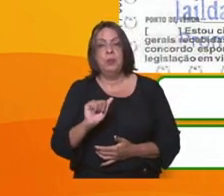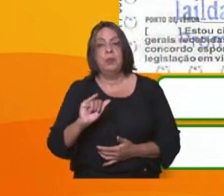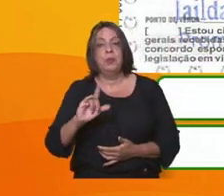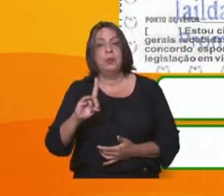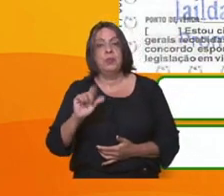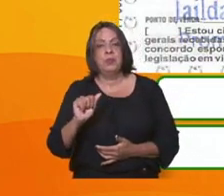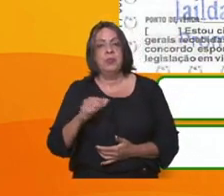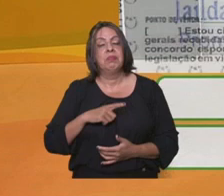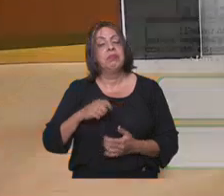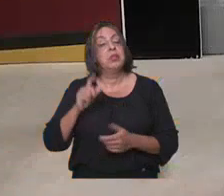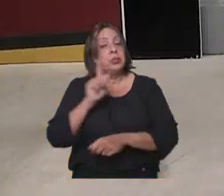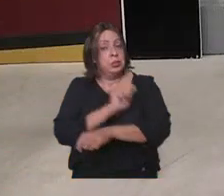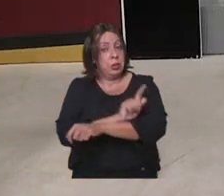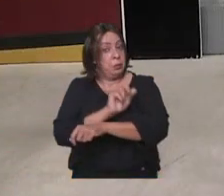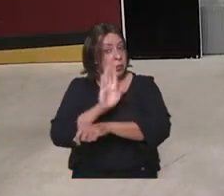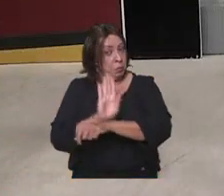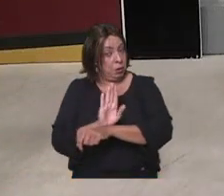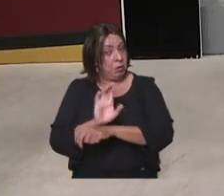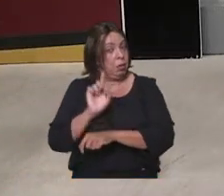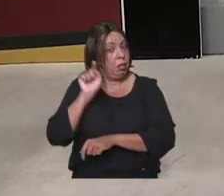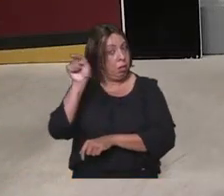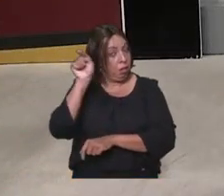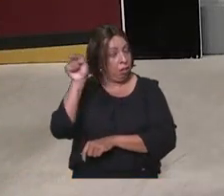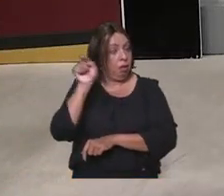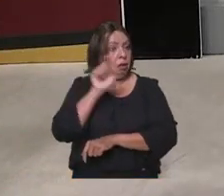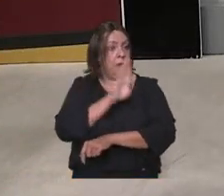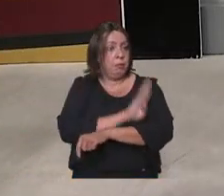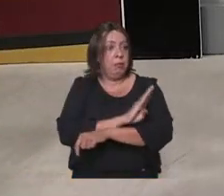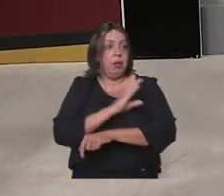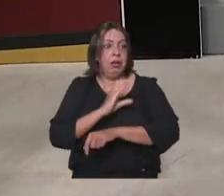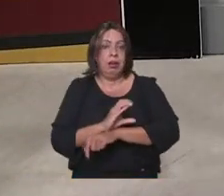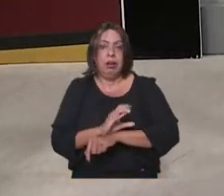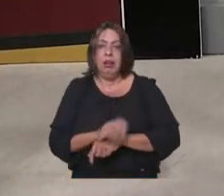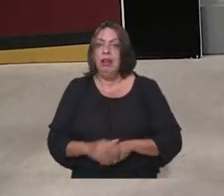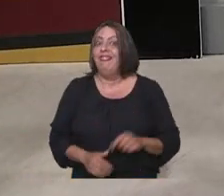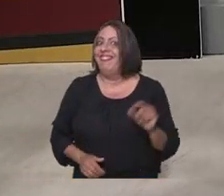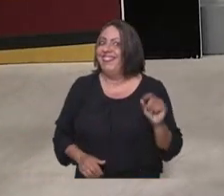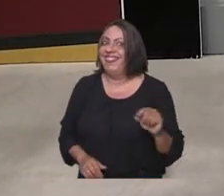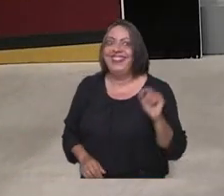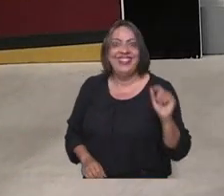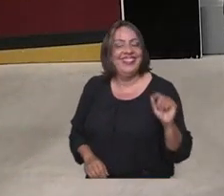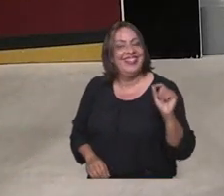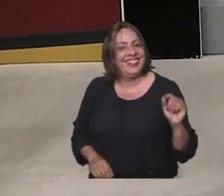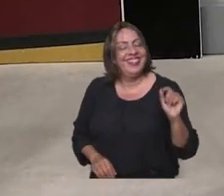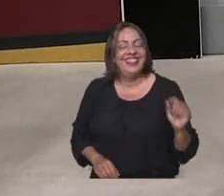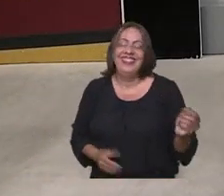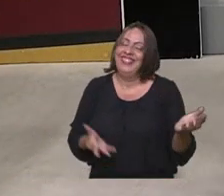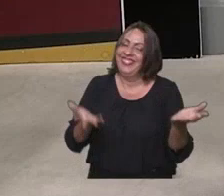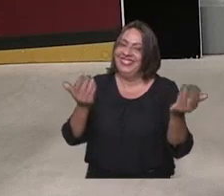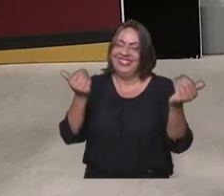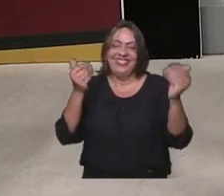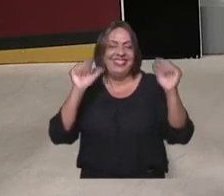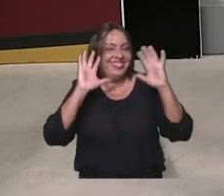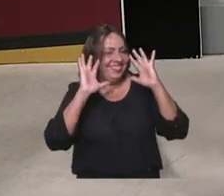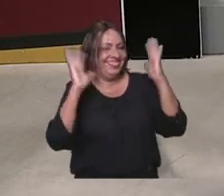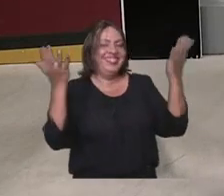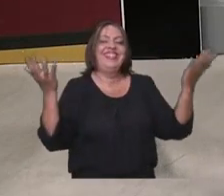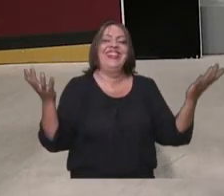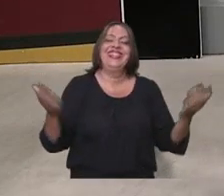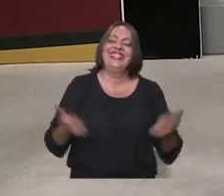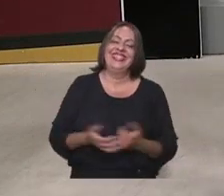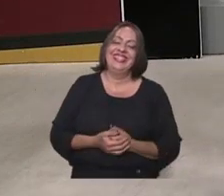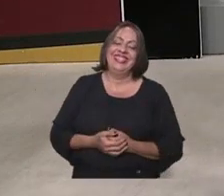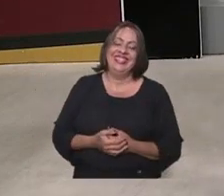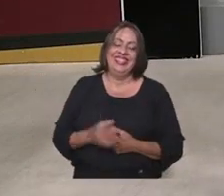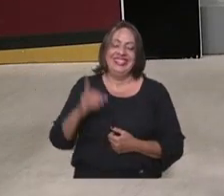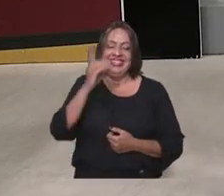Barbosa da Barra dos Coqueiros, Regional Barra mesmo. Parabéns! Que é isso! Vai comemorando, faz a festa aí